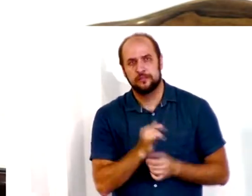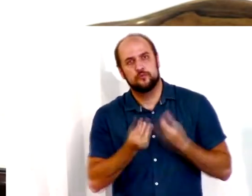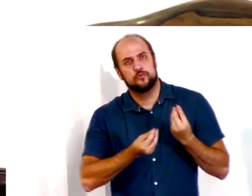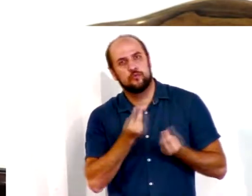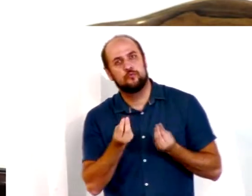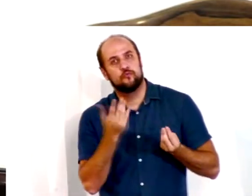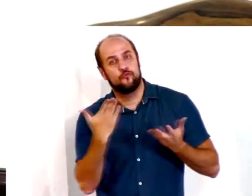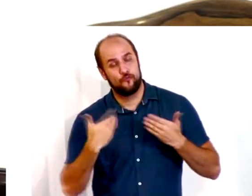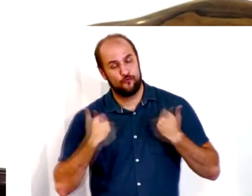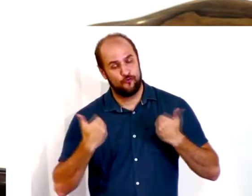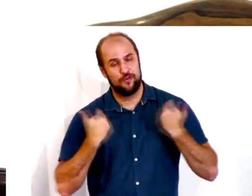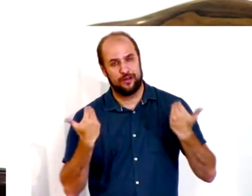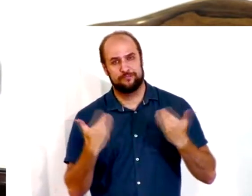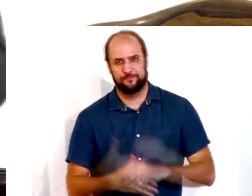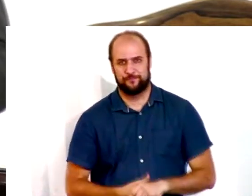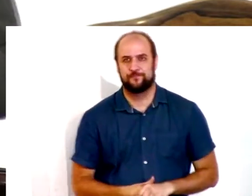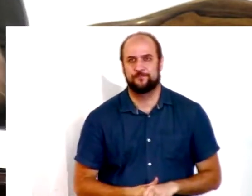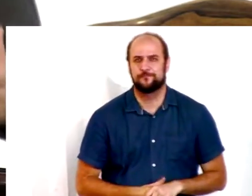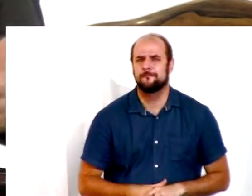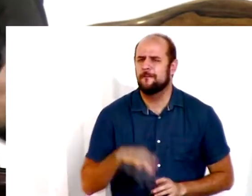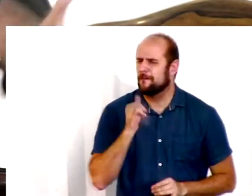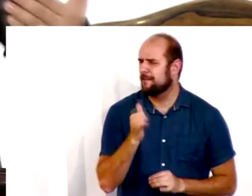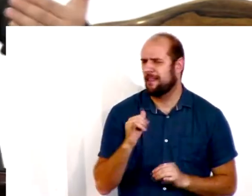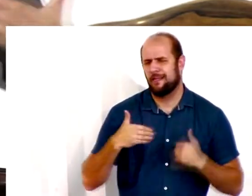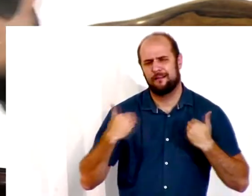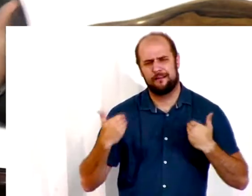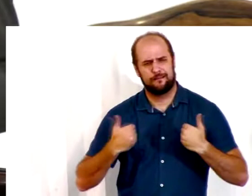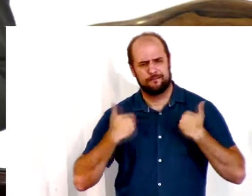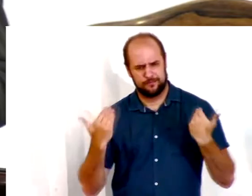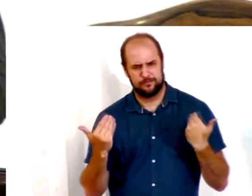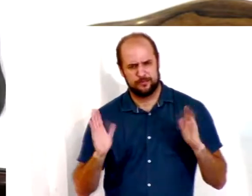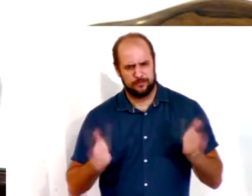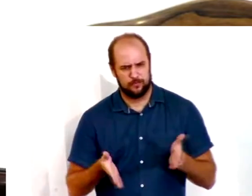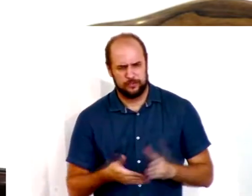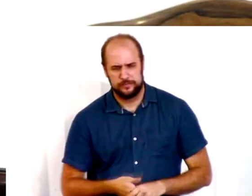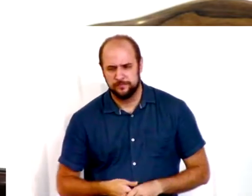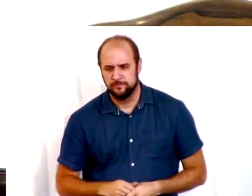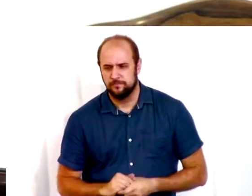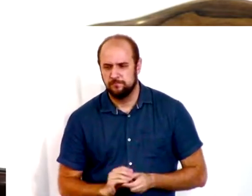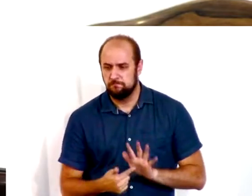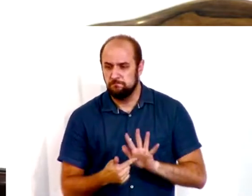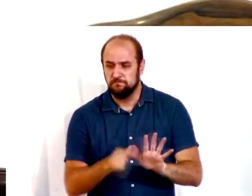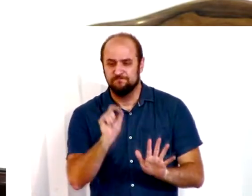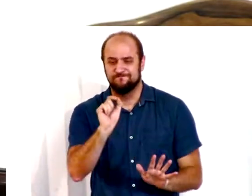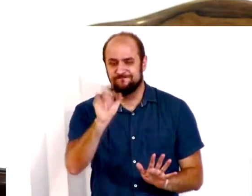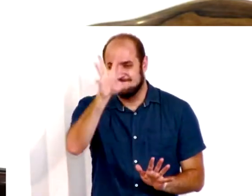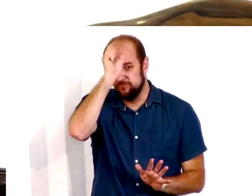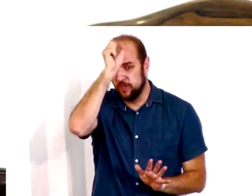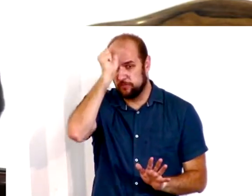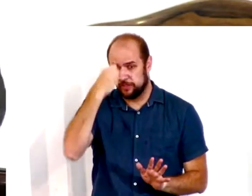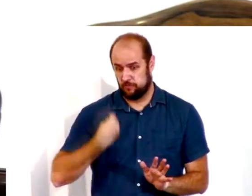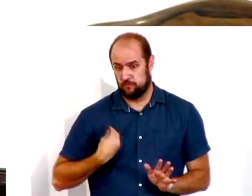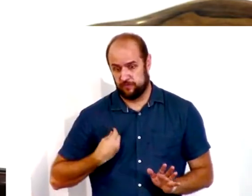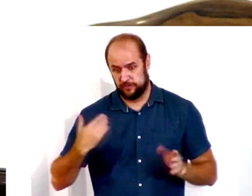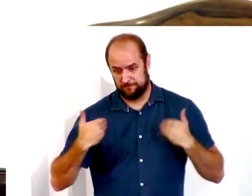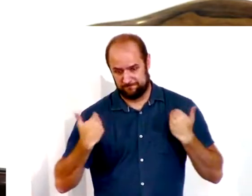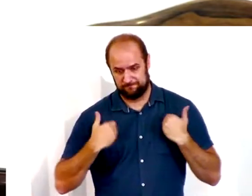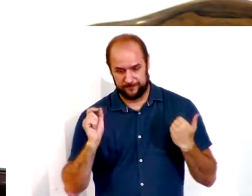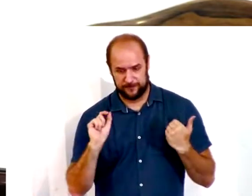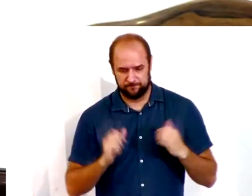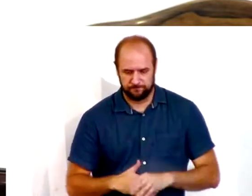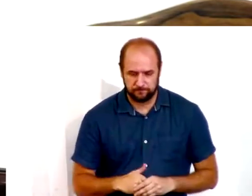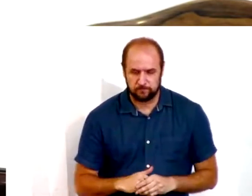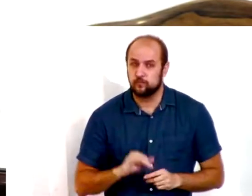sobre contentamento. Ele fala sobre contentamento agora olhando para ele, mostrando o que ele aprendeu a respeito disso.